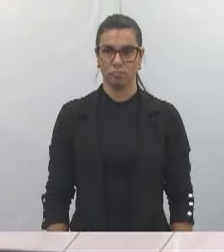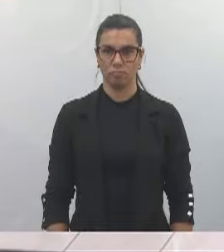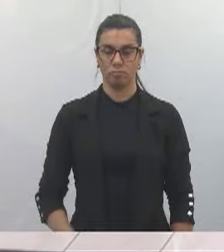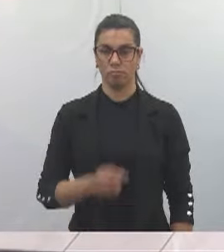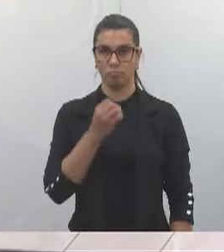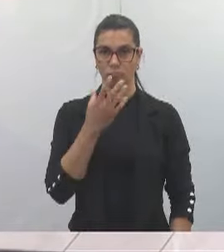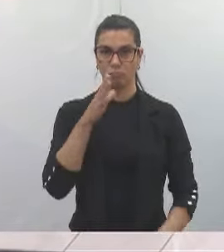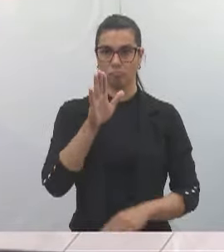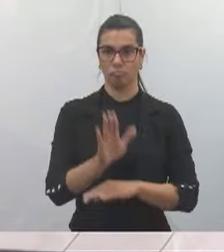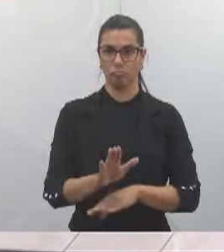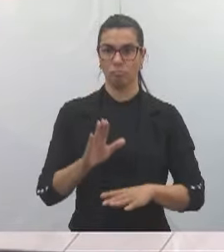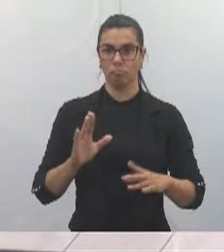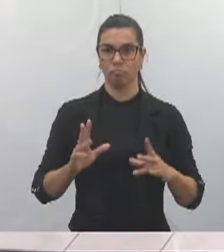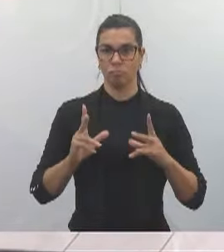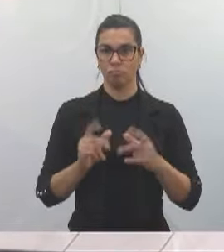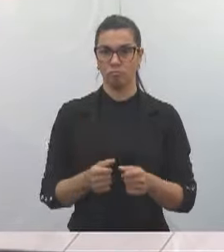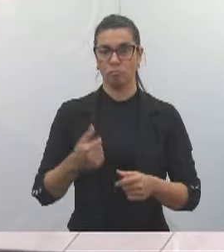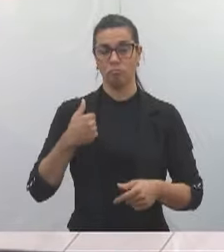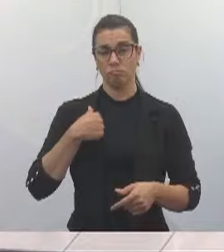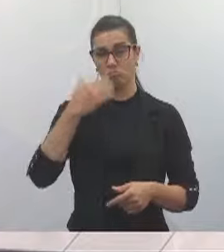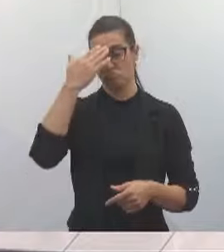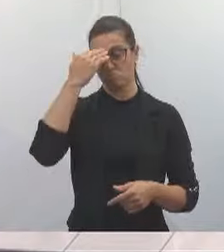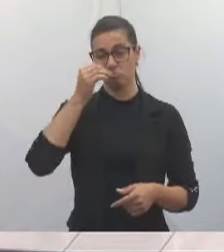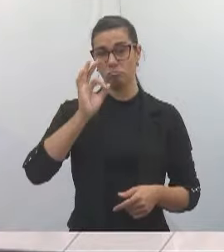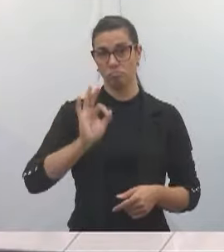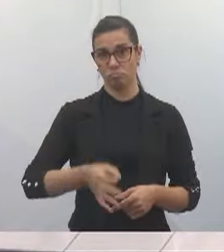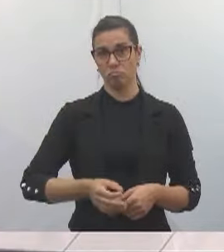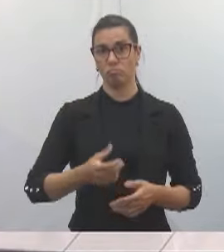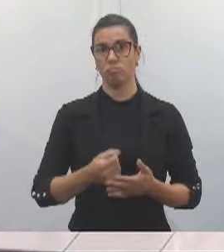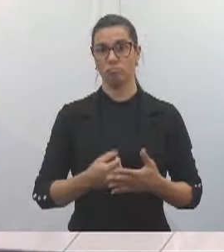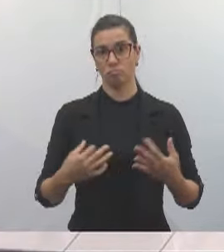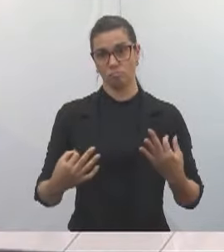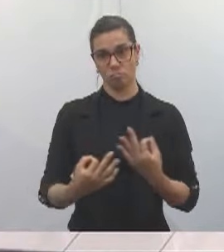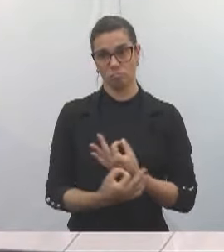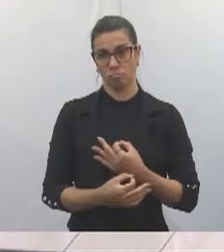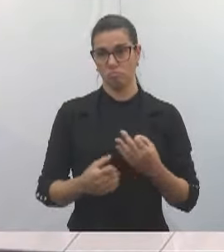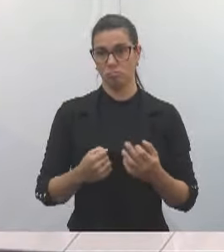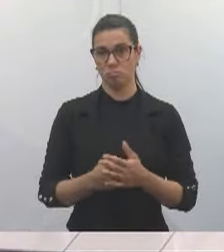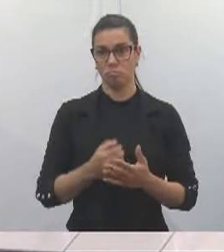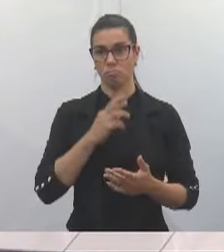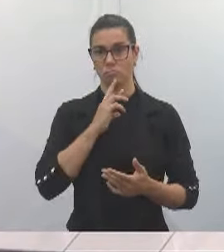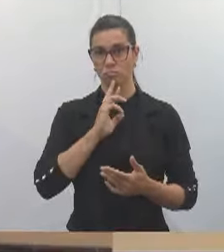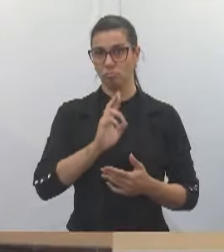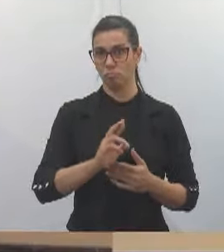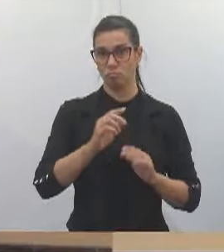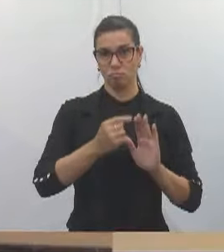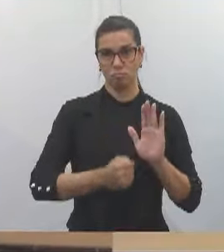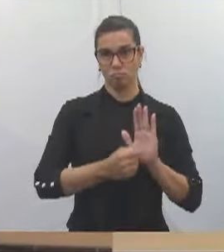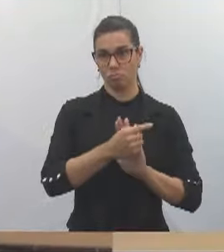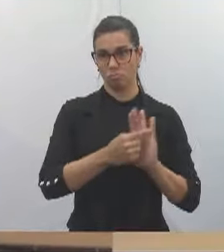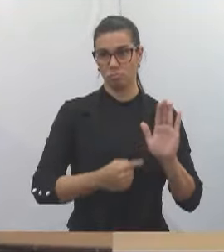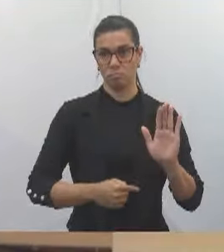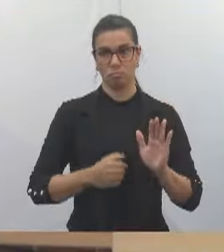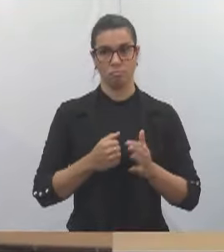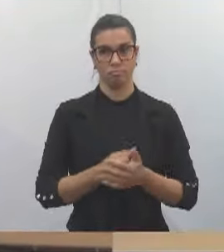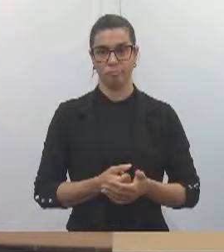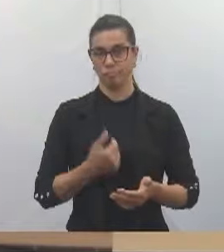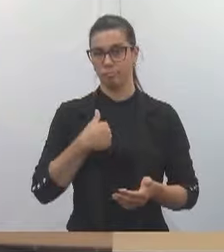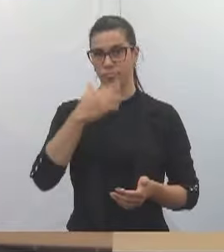Boa tarde a todos. Bom, eu já sei perfeitamente qual vai ser o resultado da votação desse veto, já está escrito nas estrelas,